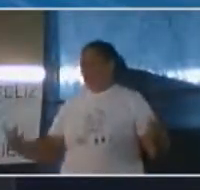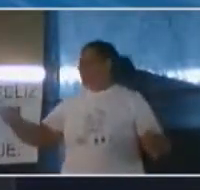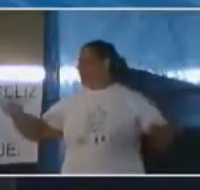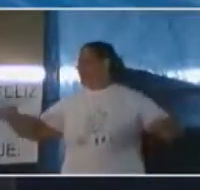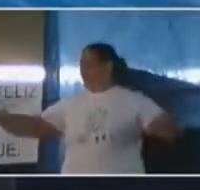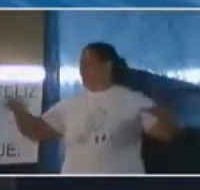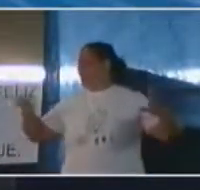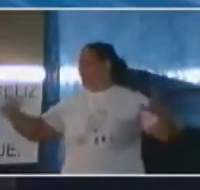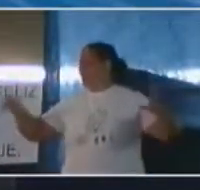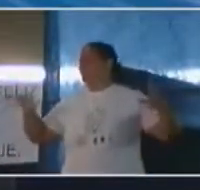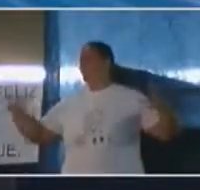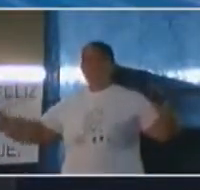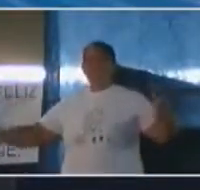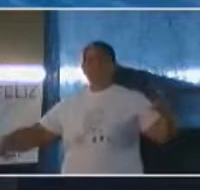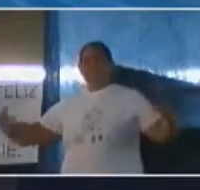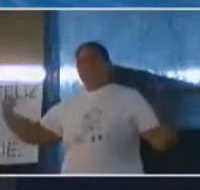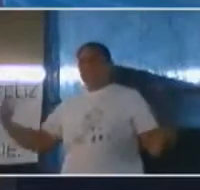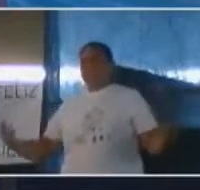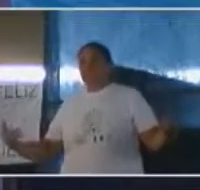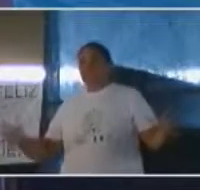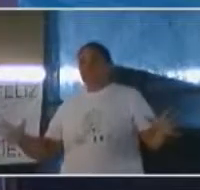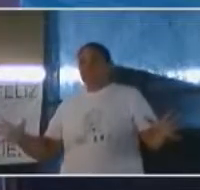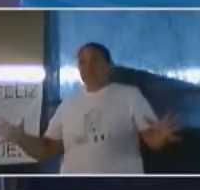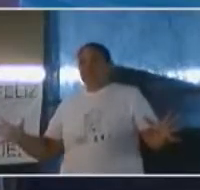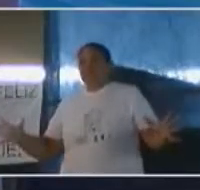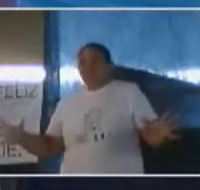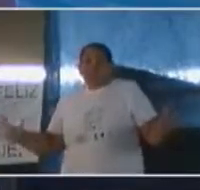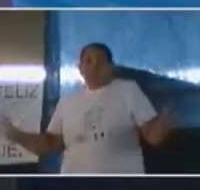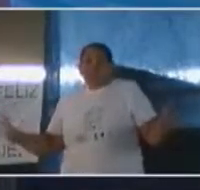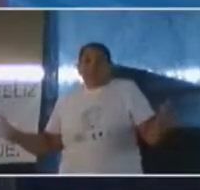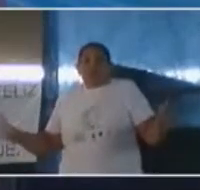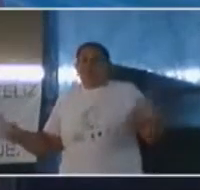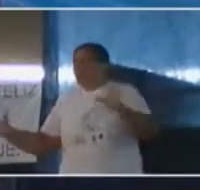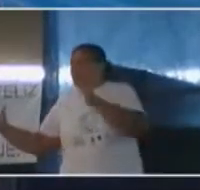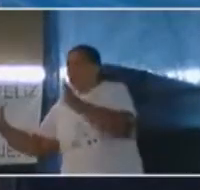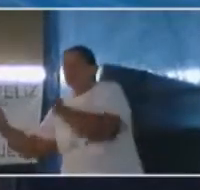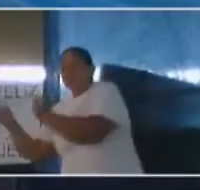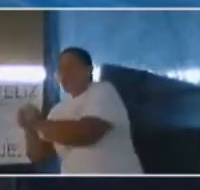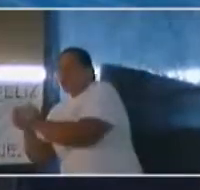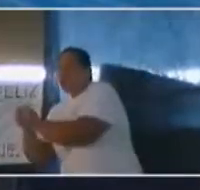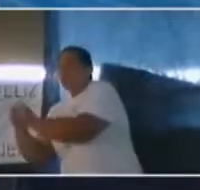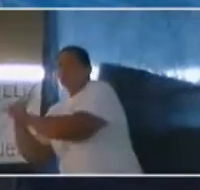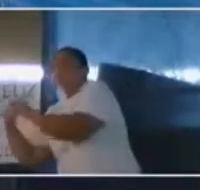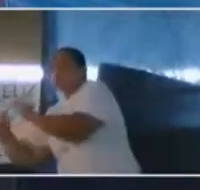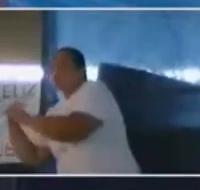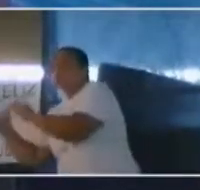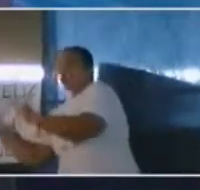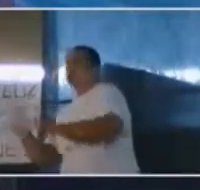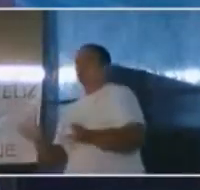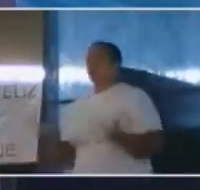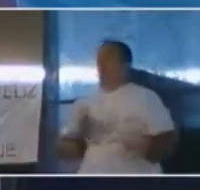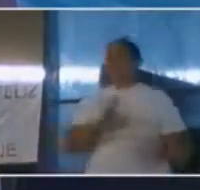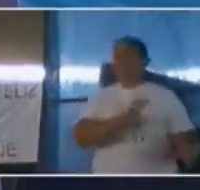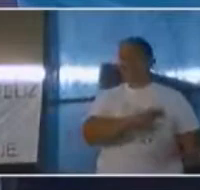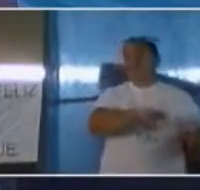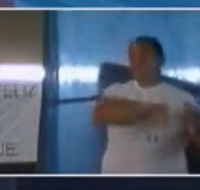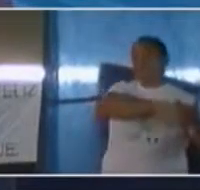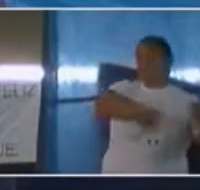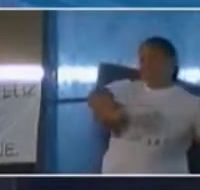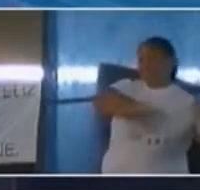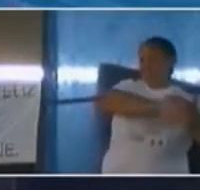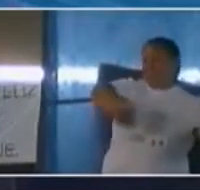tanta interação e, ao mesmo tempo, nunca houve tantos processos de exclusão